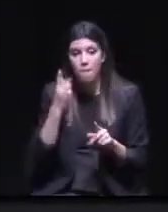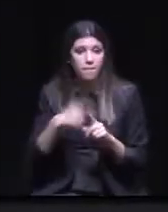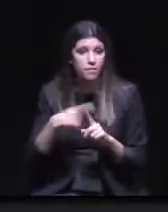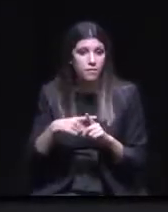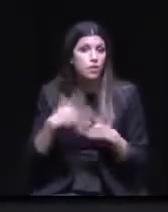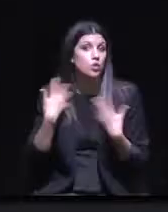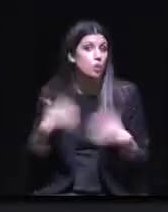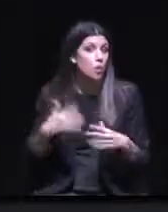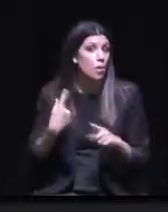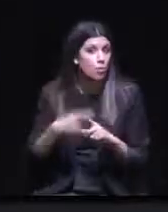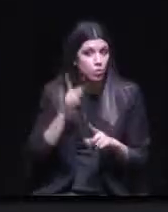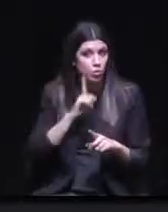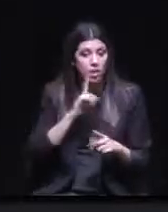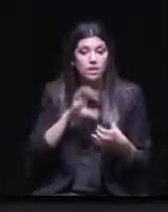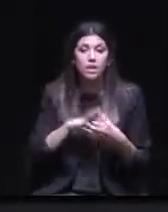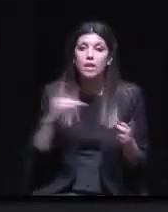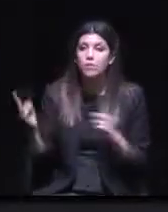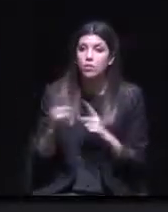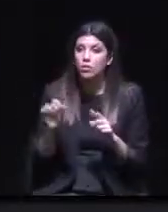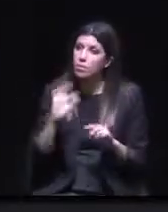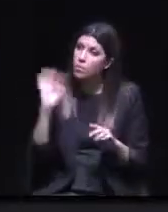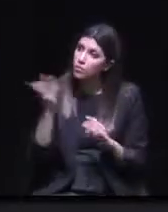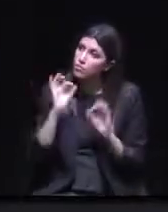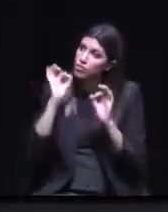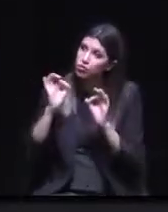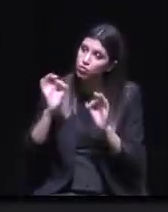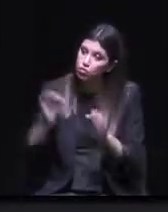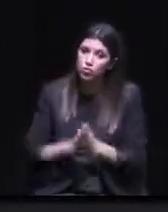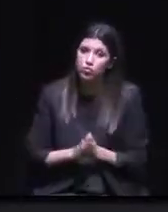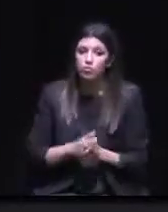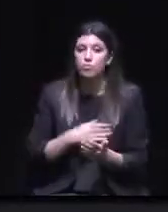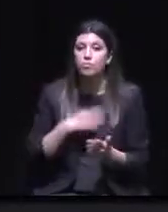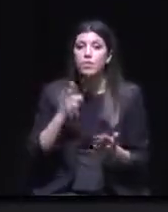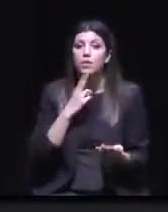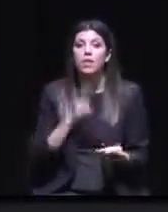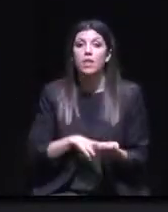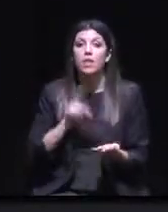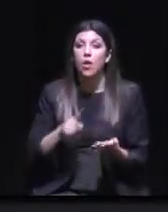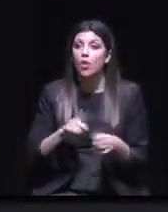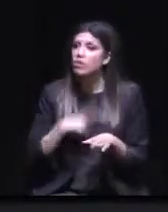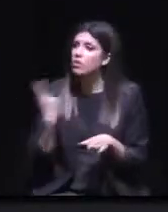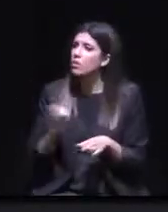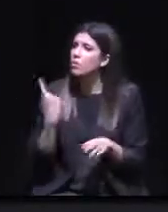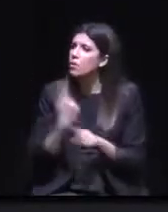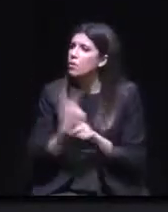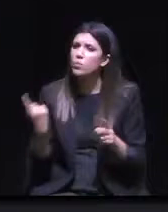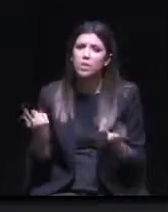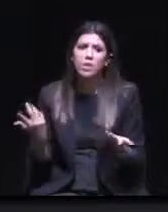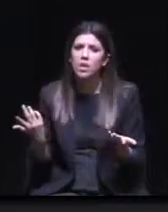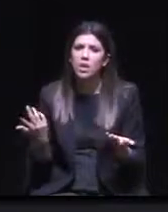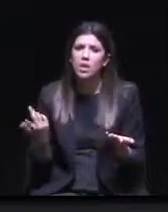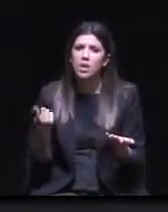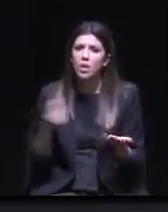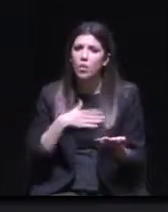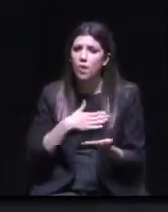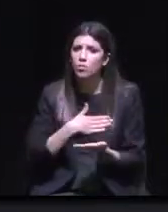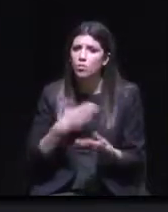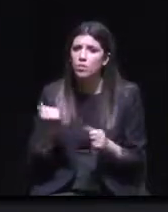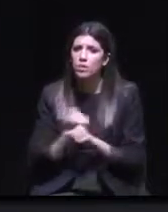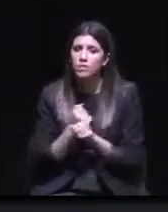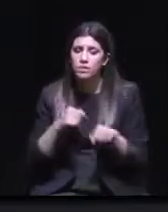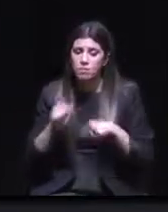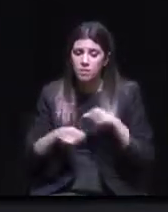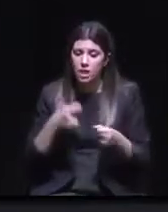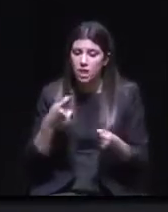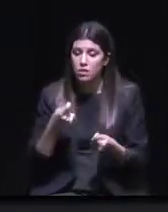benefícios significativos em termos de mobilidade e ambientais. Na realidade, o que não se entende é a demora na concretização da gratuidade do serviço de